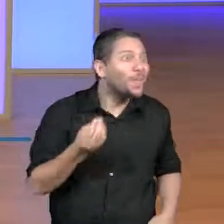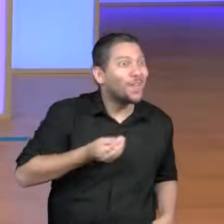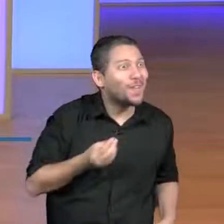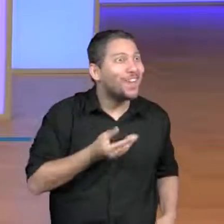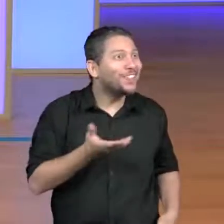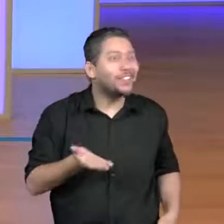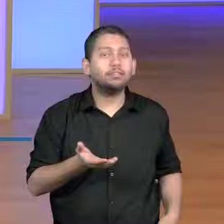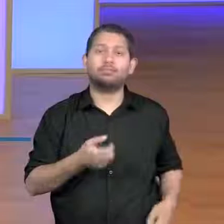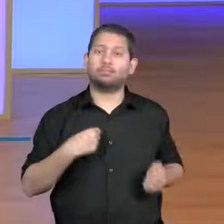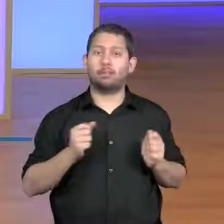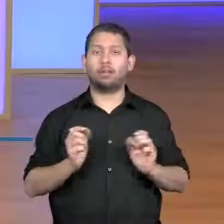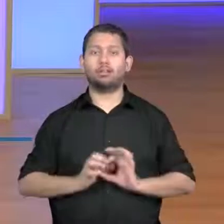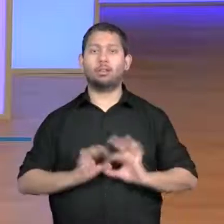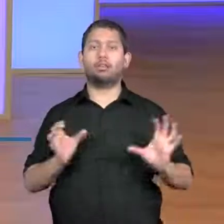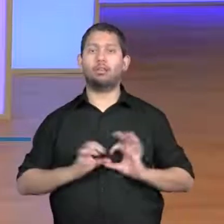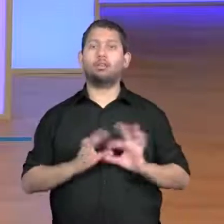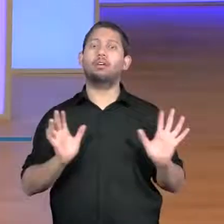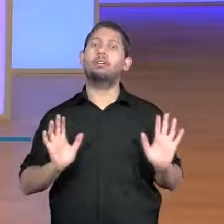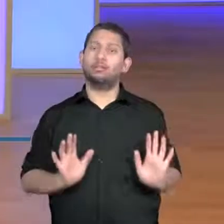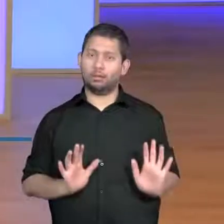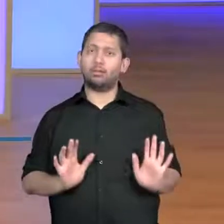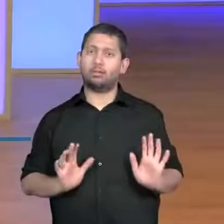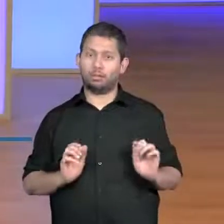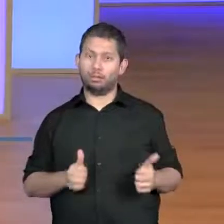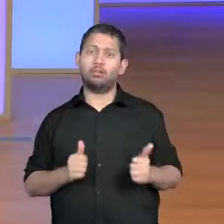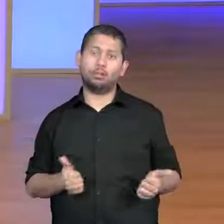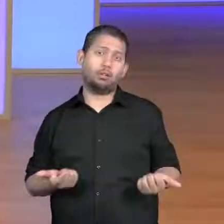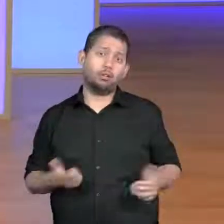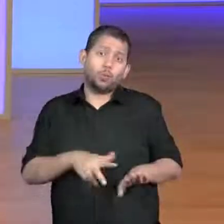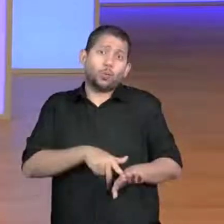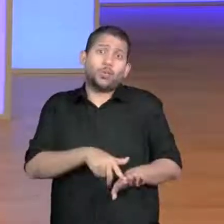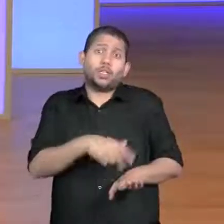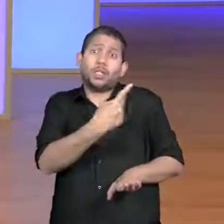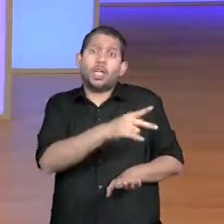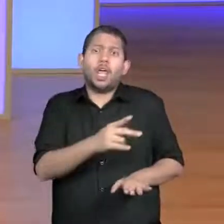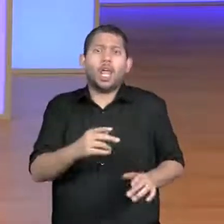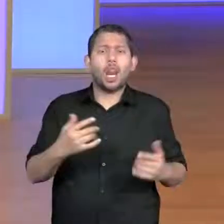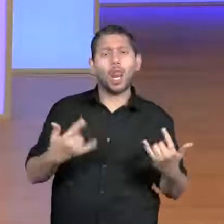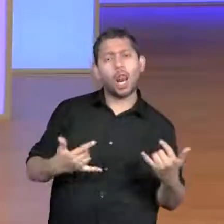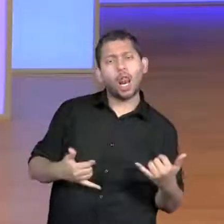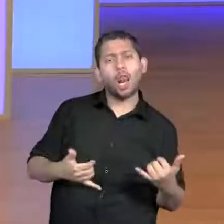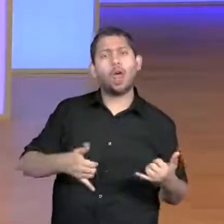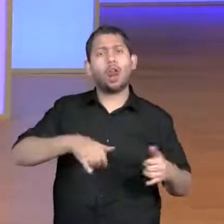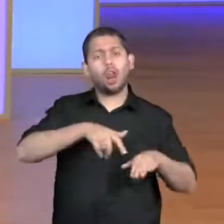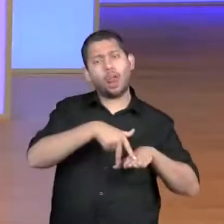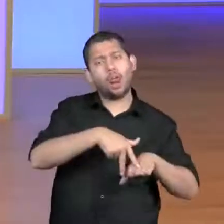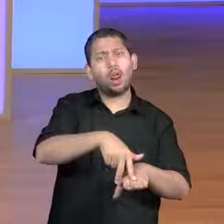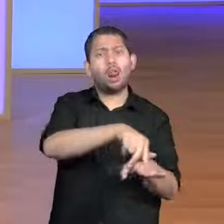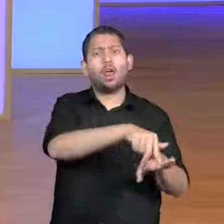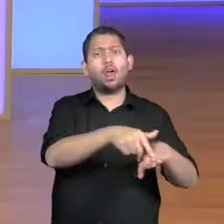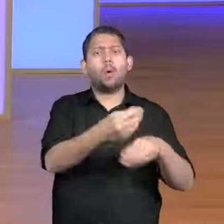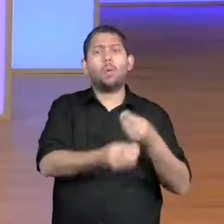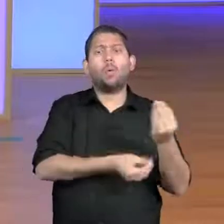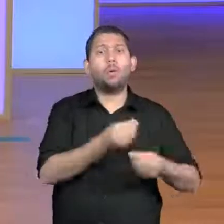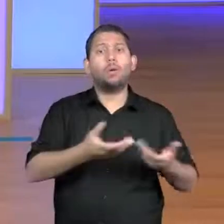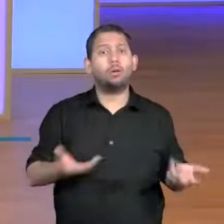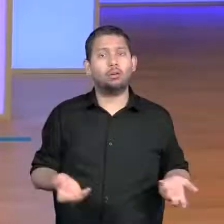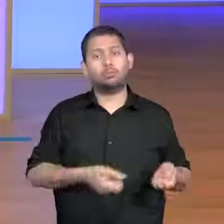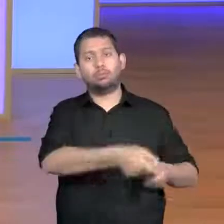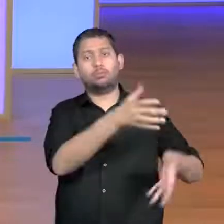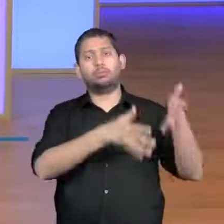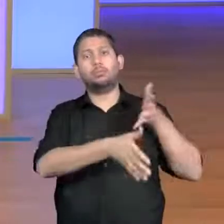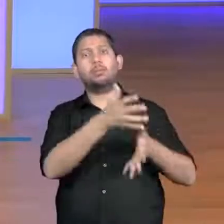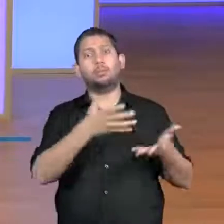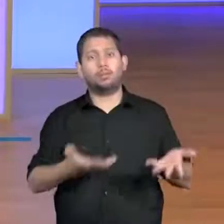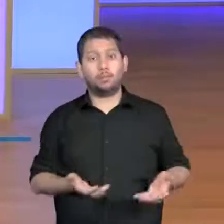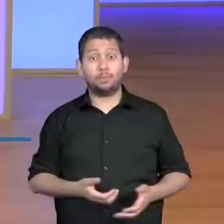bate-papo com o seu entrevistado, um surfista, no caso. Exato. Então a gente precisa entender qual é